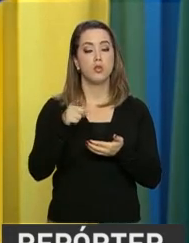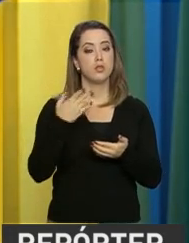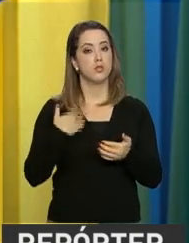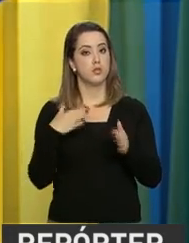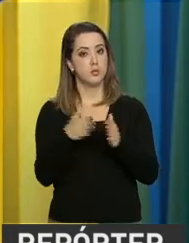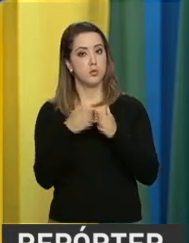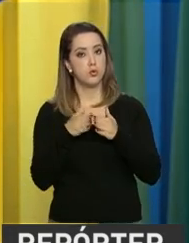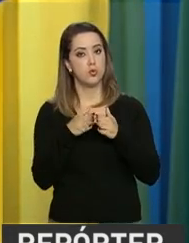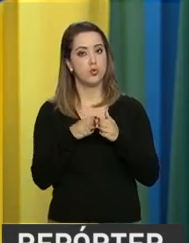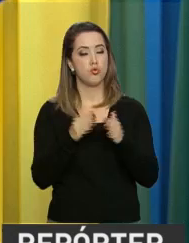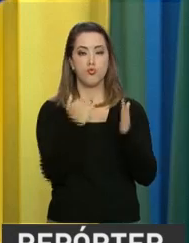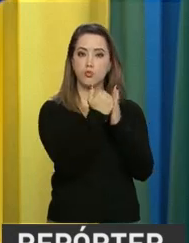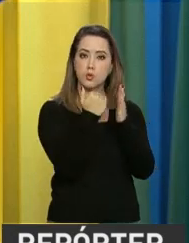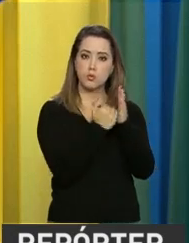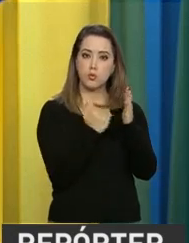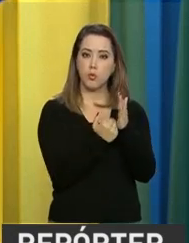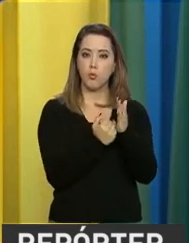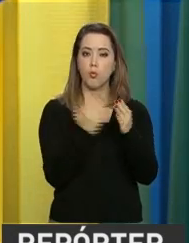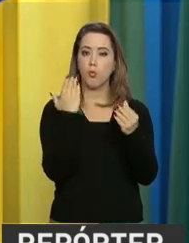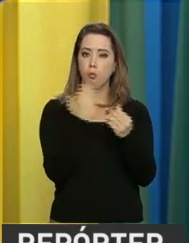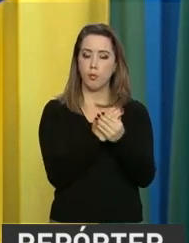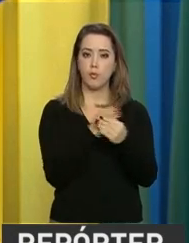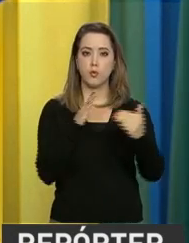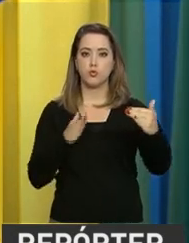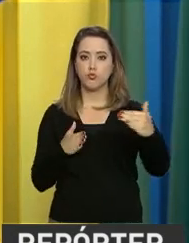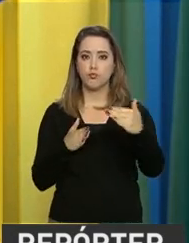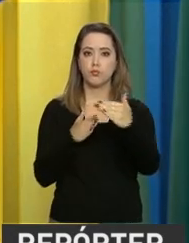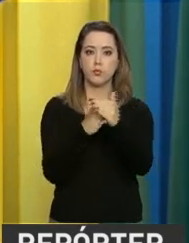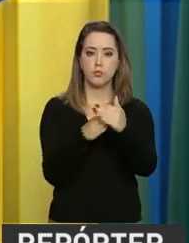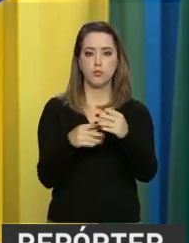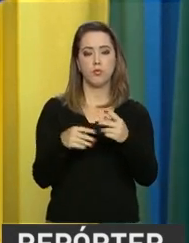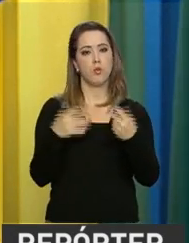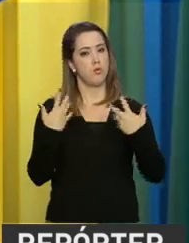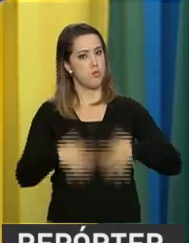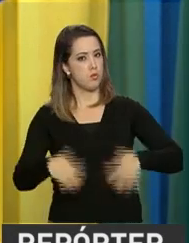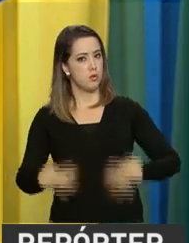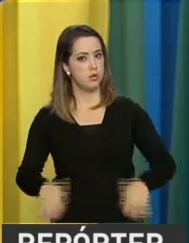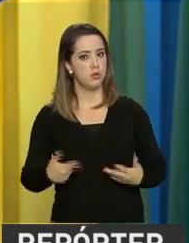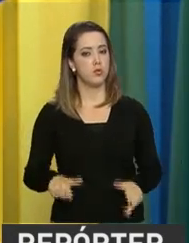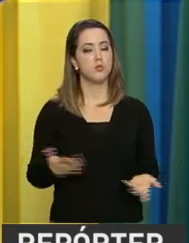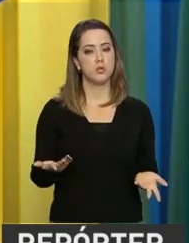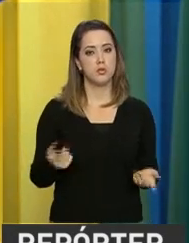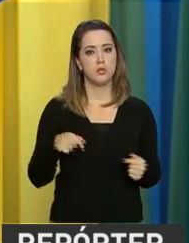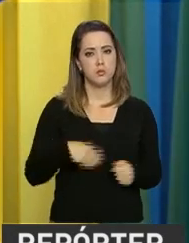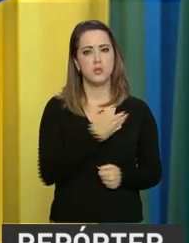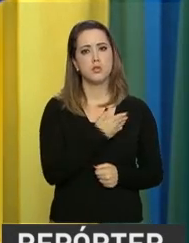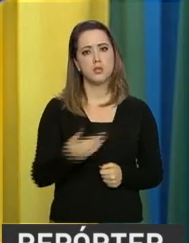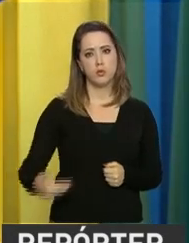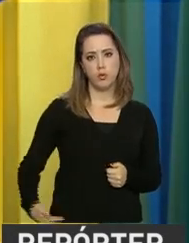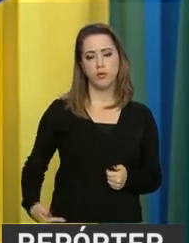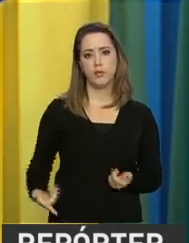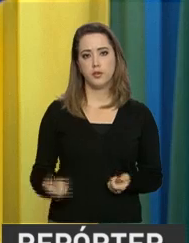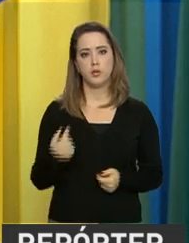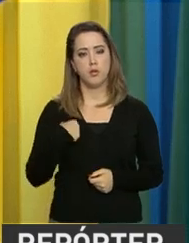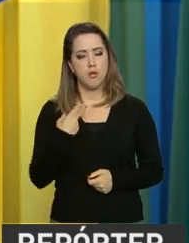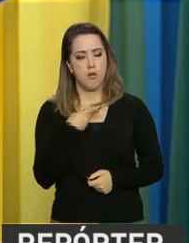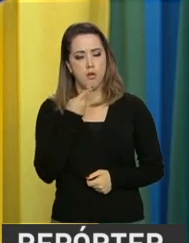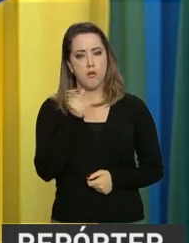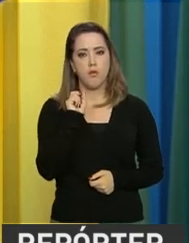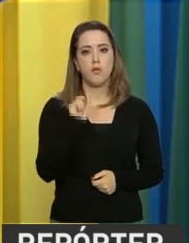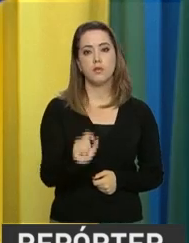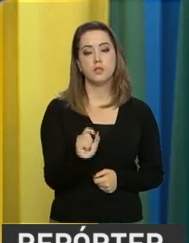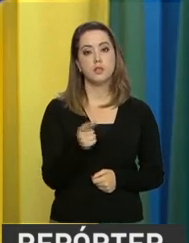despesas estabelecendo um teto para os gastos públicos aqui devo dizer